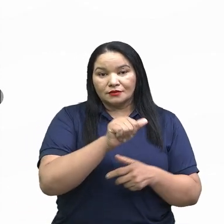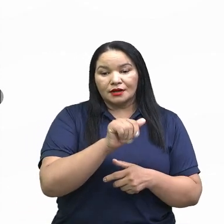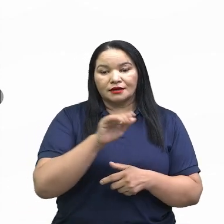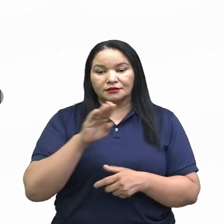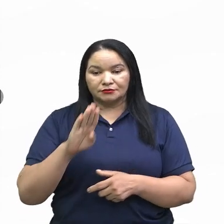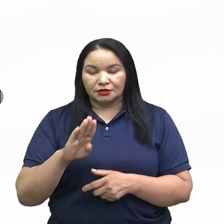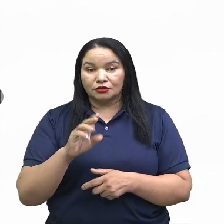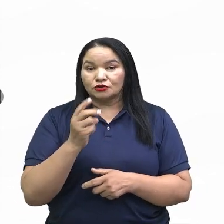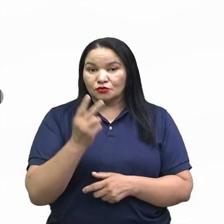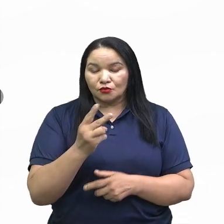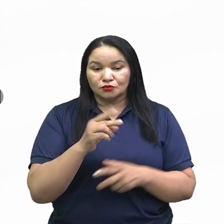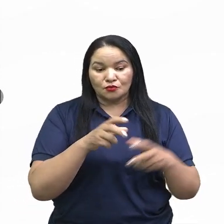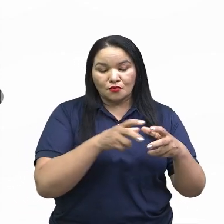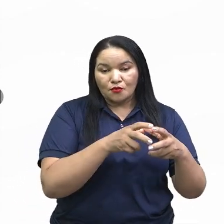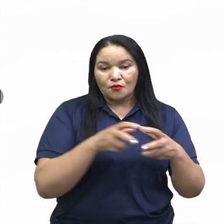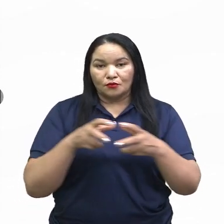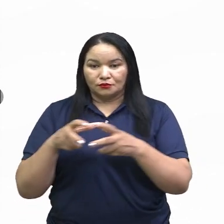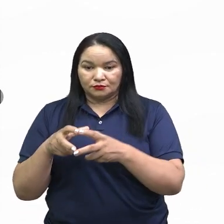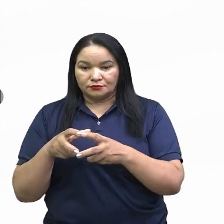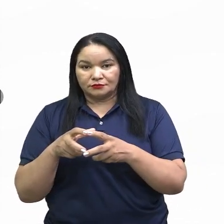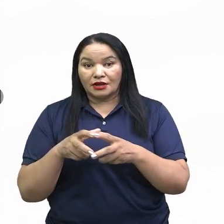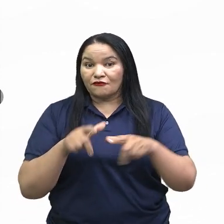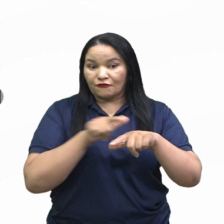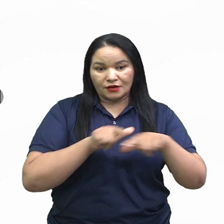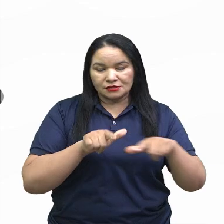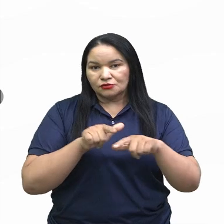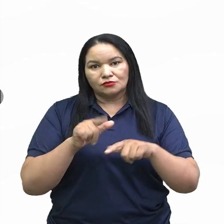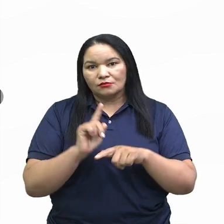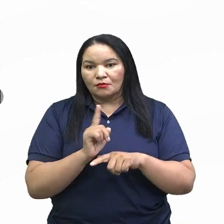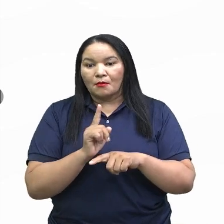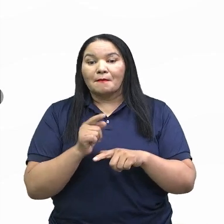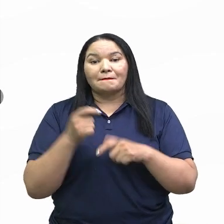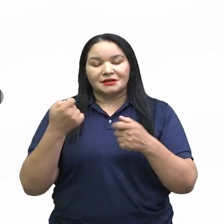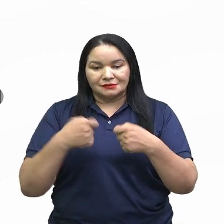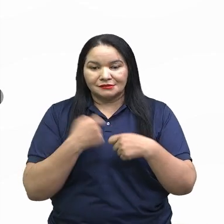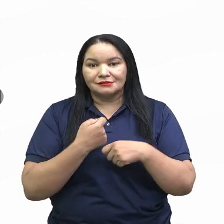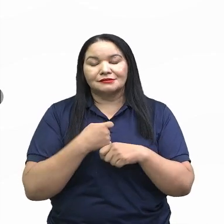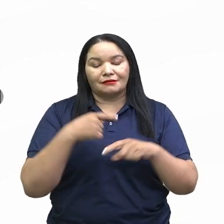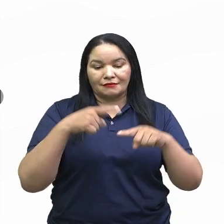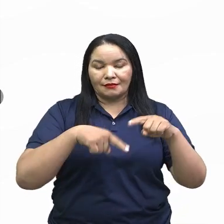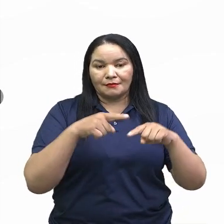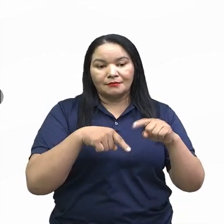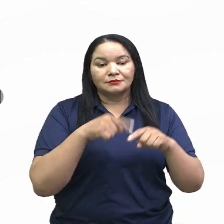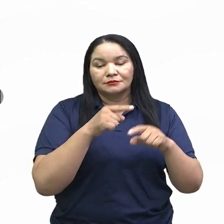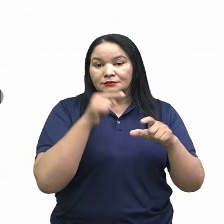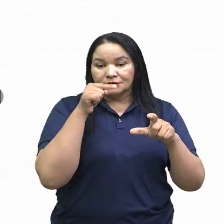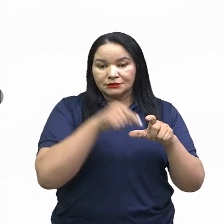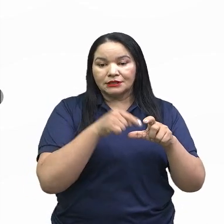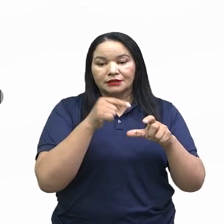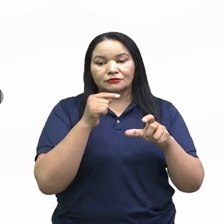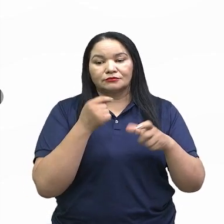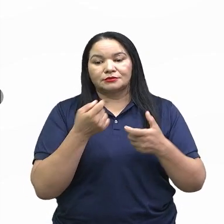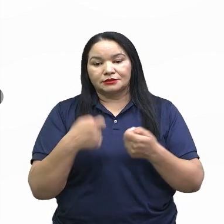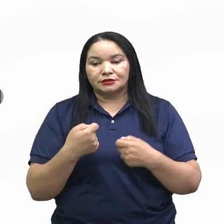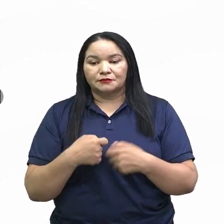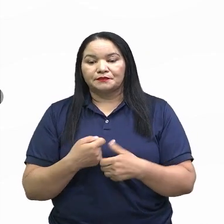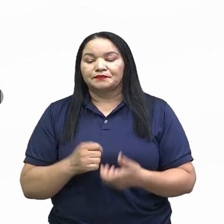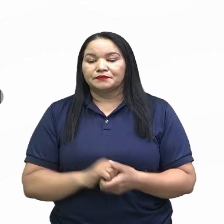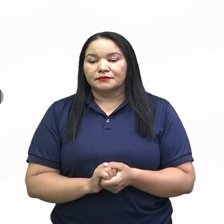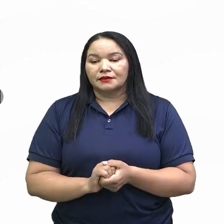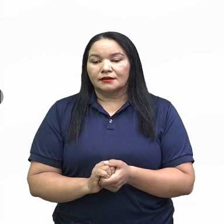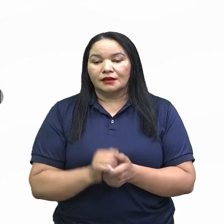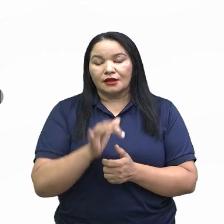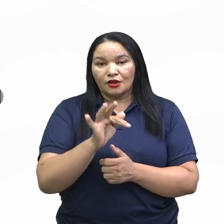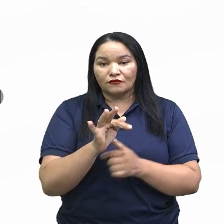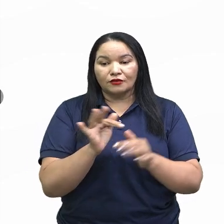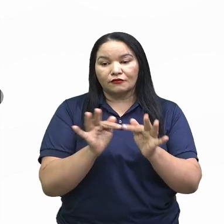não podem ser vazios. Tem que haver ali elemento. E F, uma função de A em B. Ou seja, vai